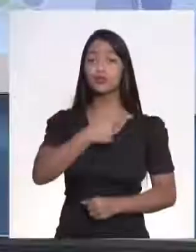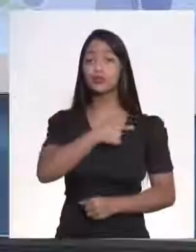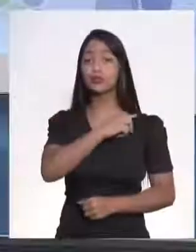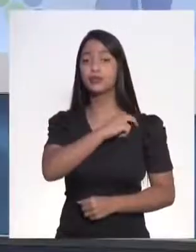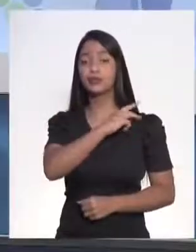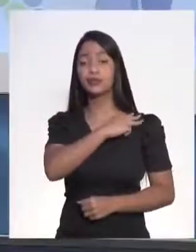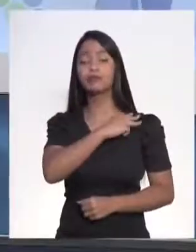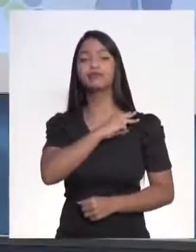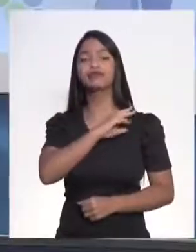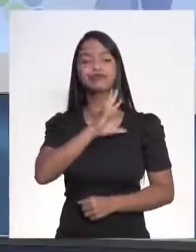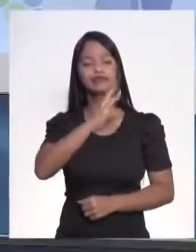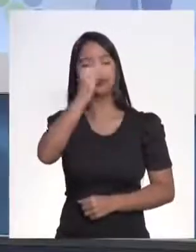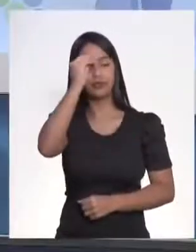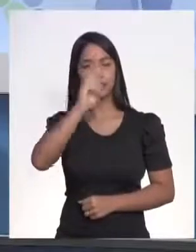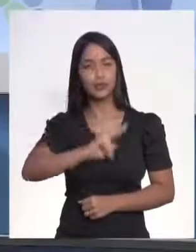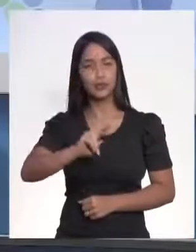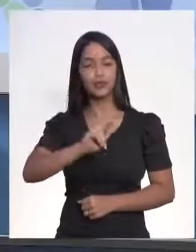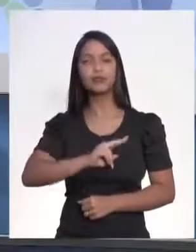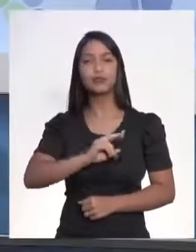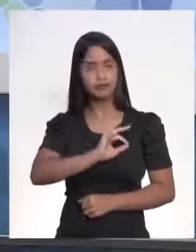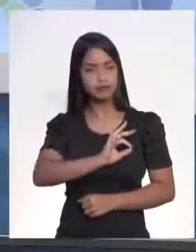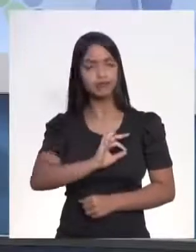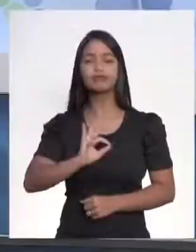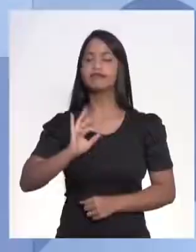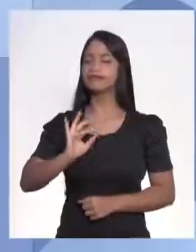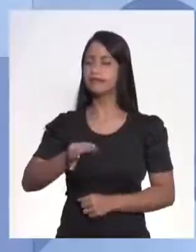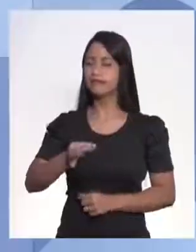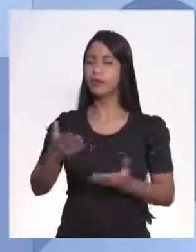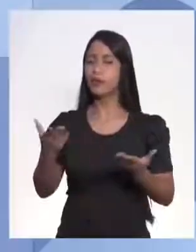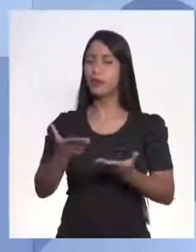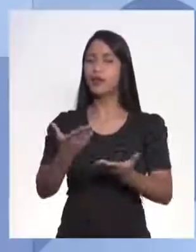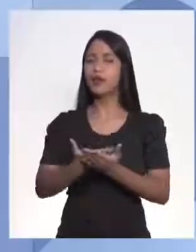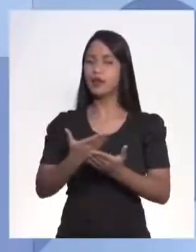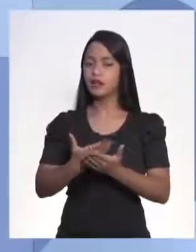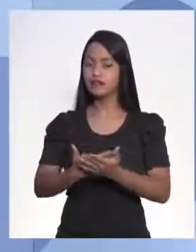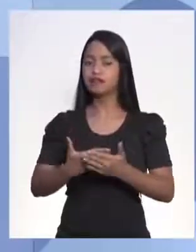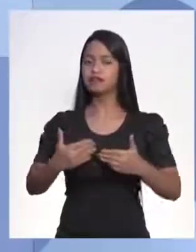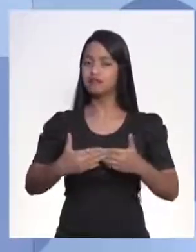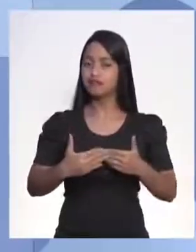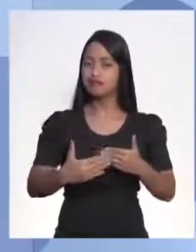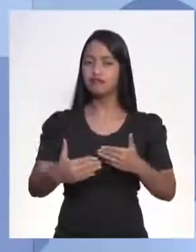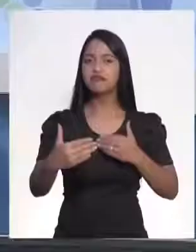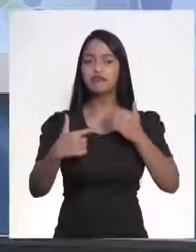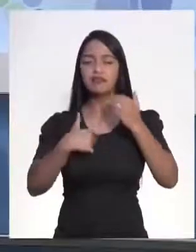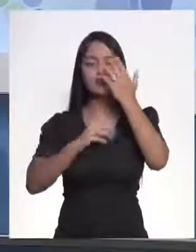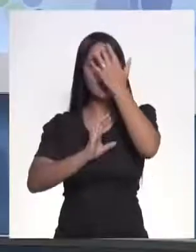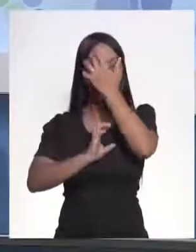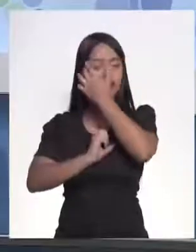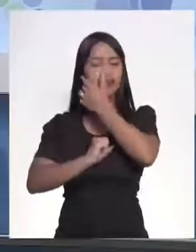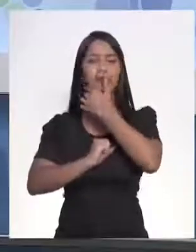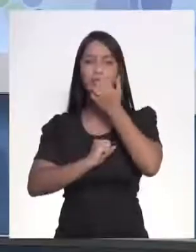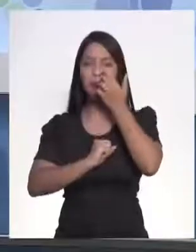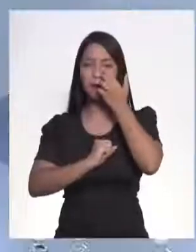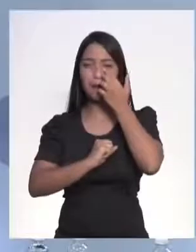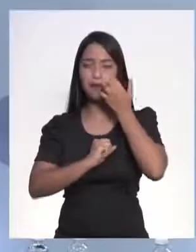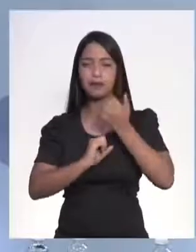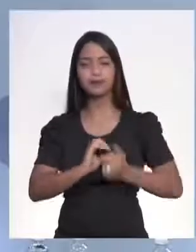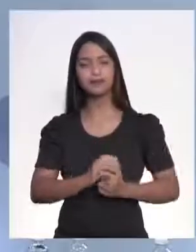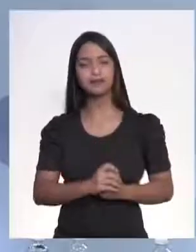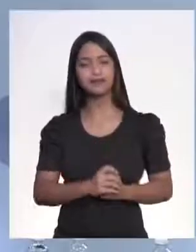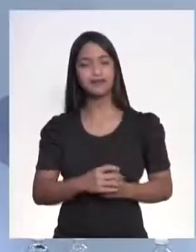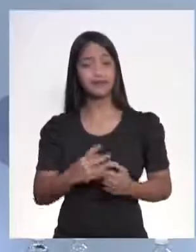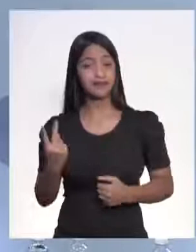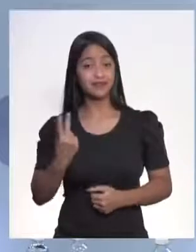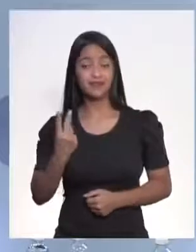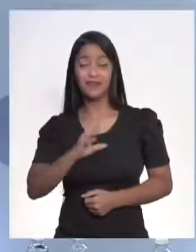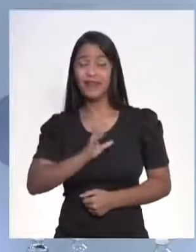Com certeza eu achei o longe é um baita de um pontapé aí eu amo é só que a gente vai a gente